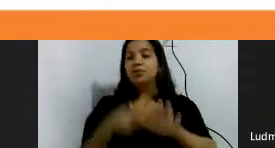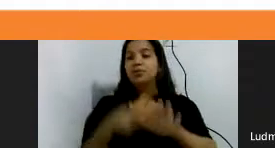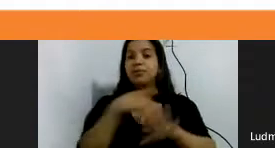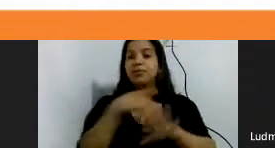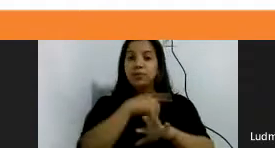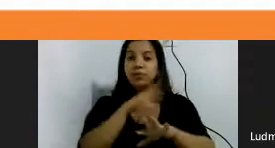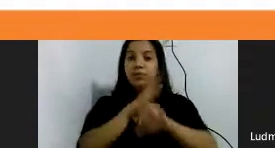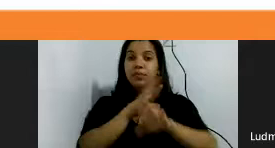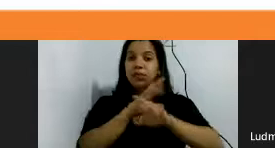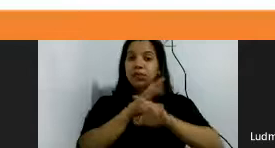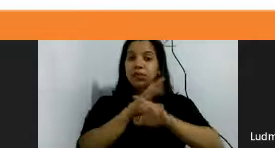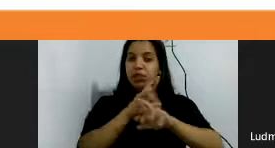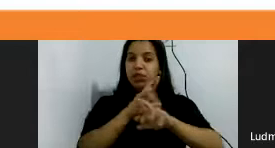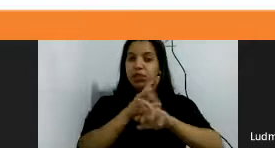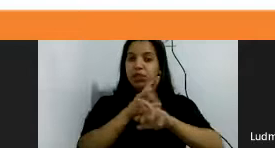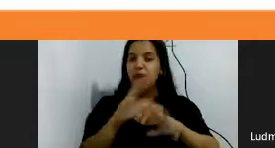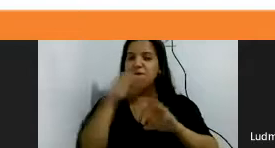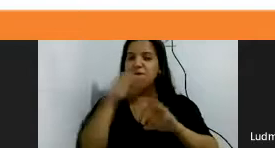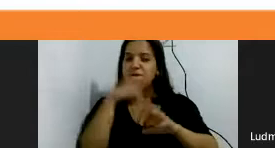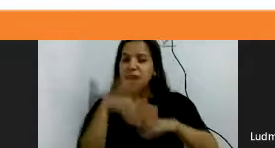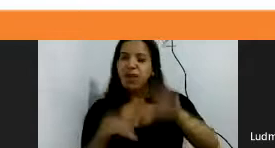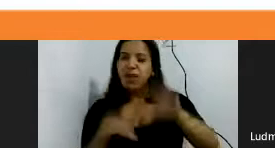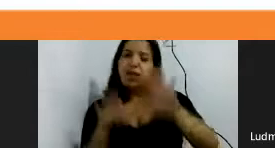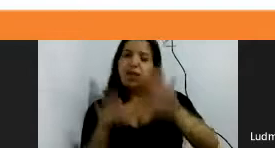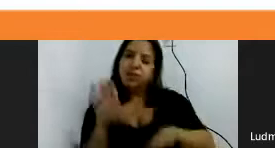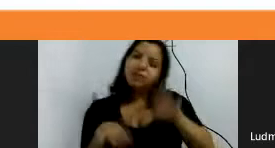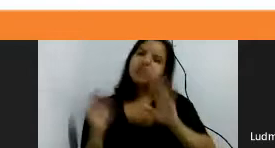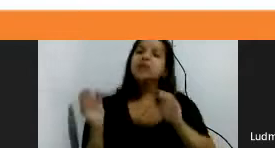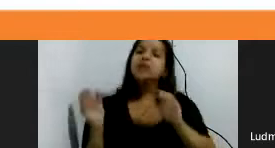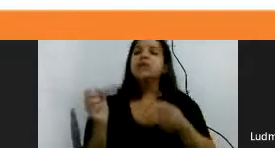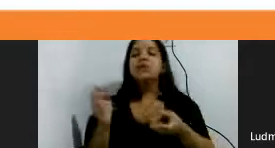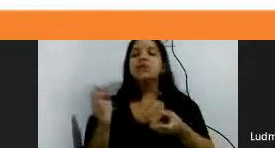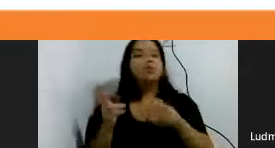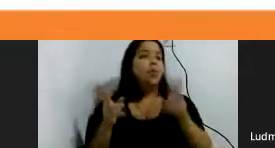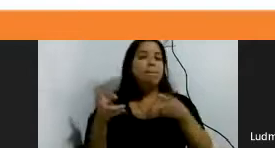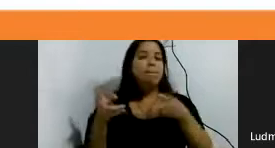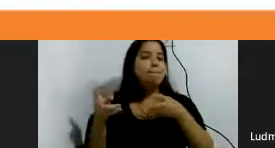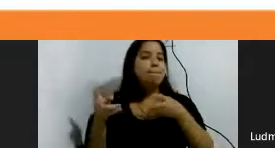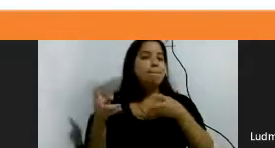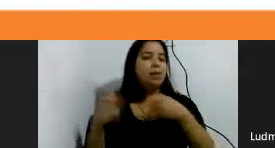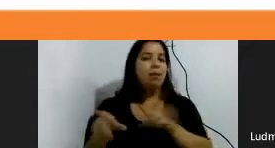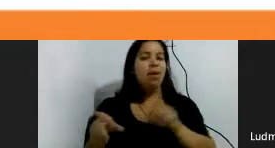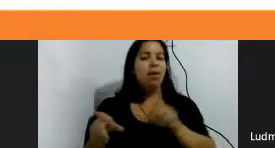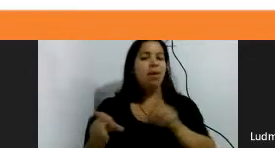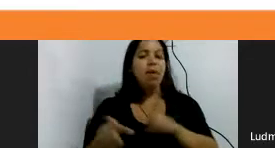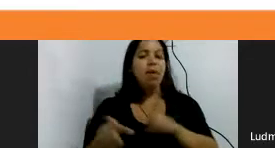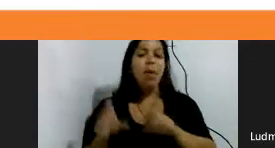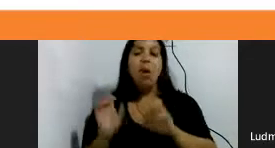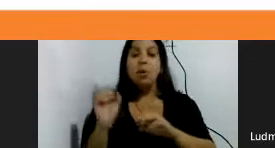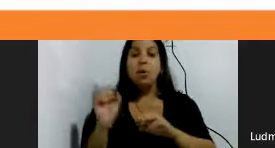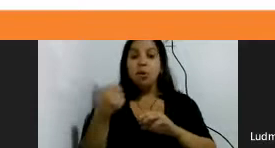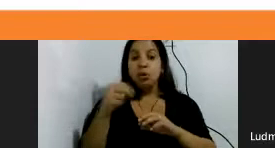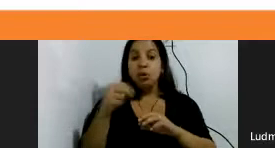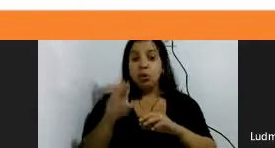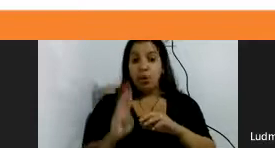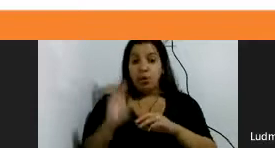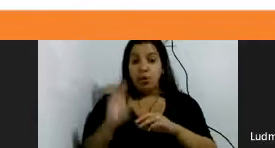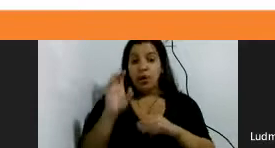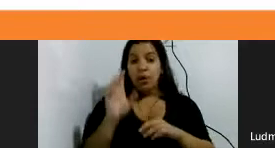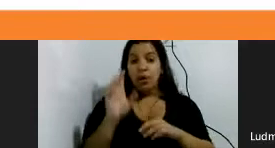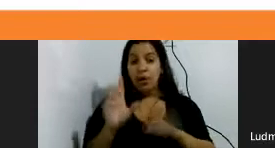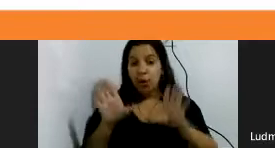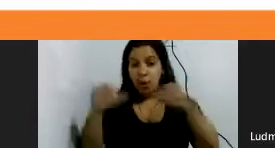bem discreta, que às vezes pode passar despercebido. E o subgrupo A3 tem